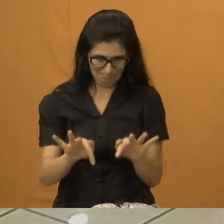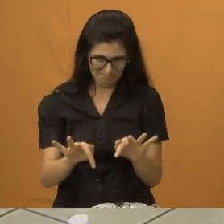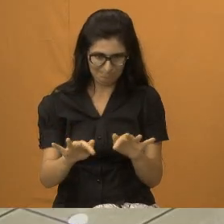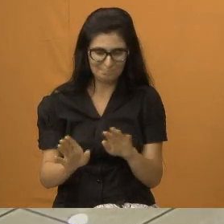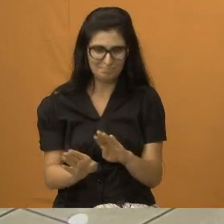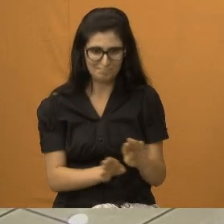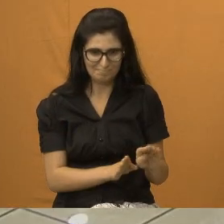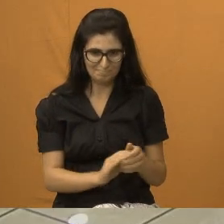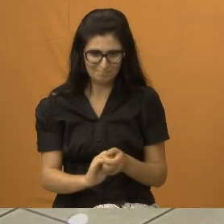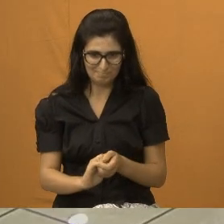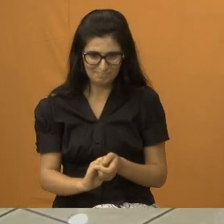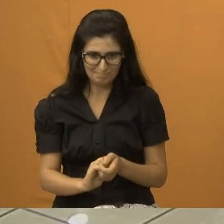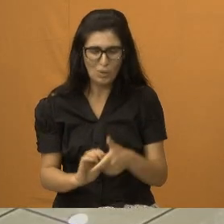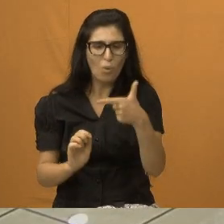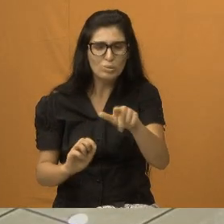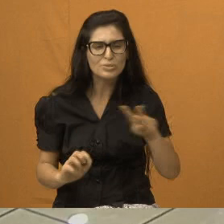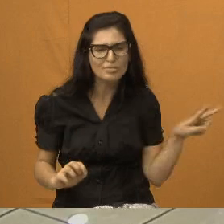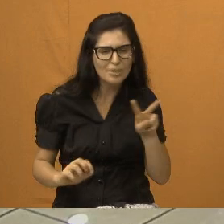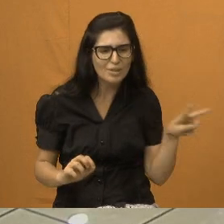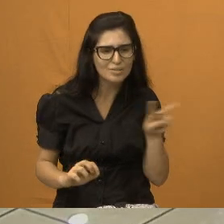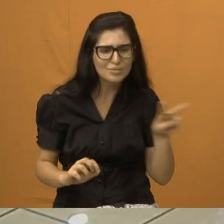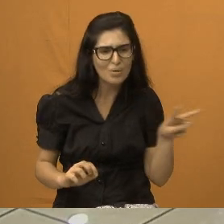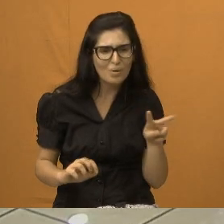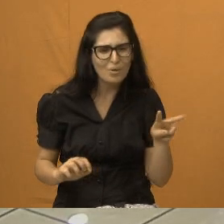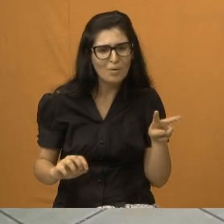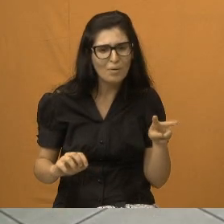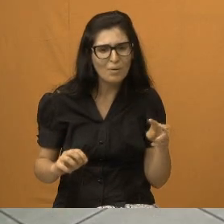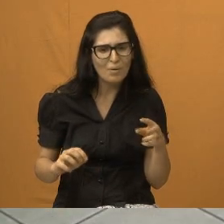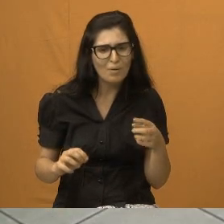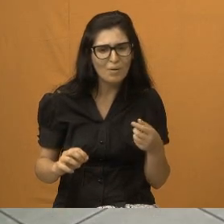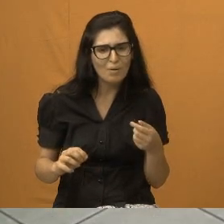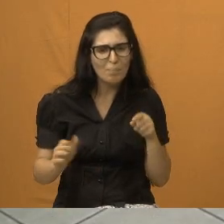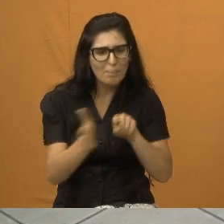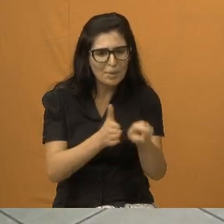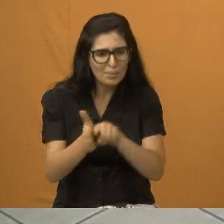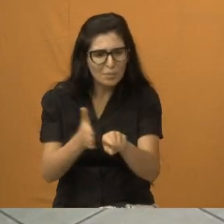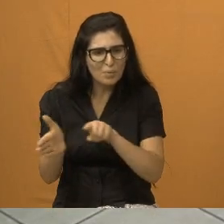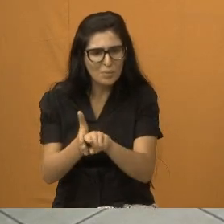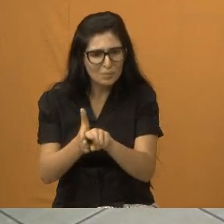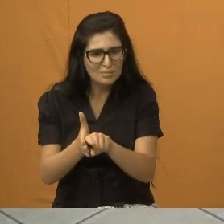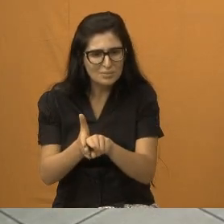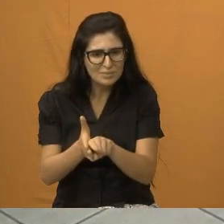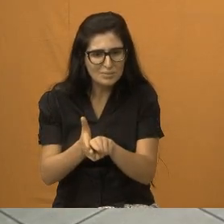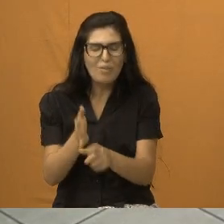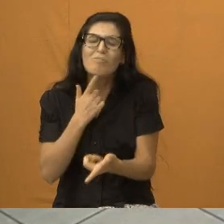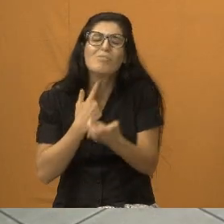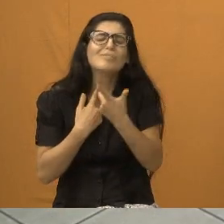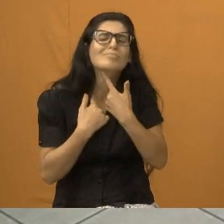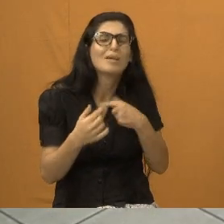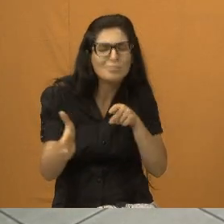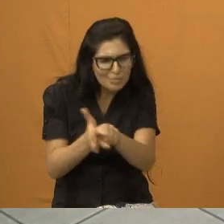Alguns dos demais vereadores gostariam de fazer alguma pergunta? Você quer?